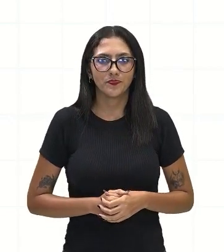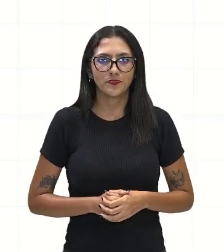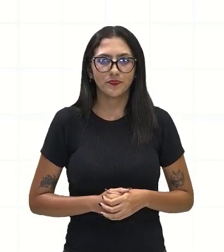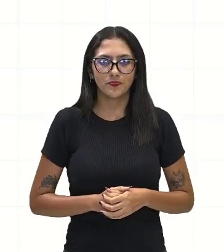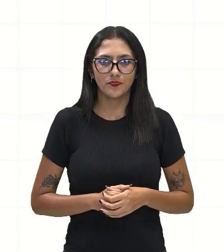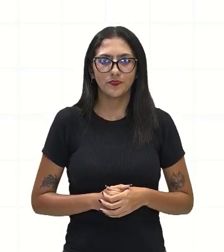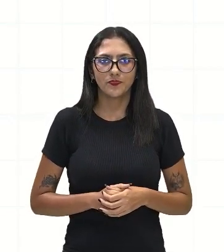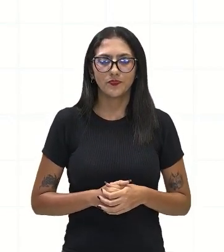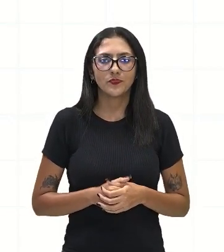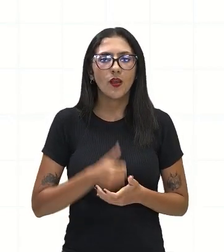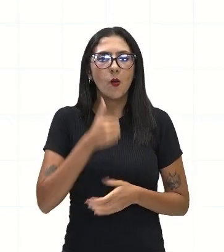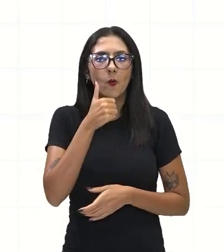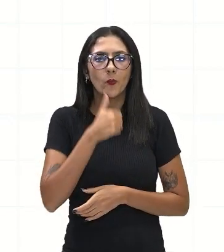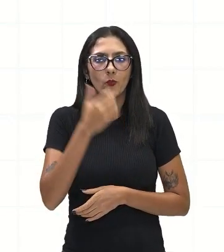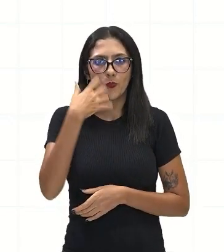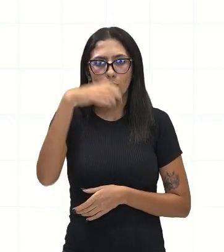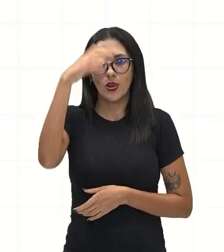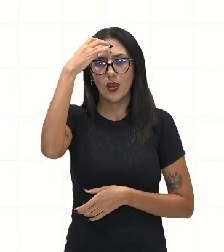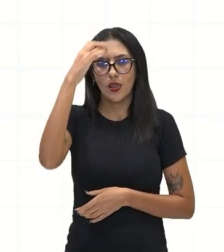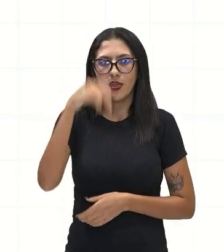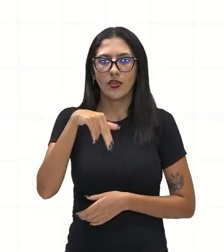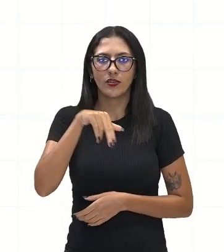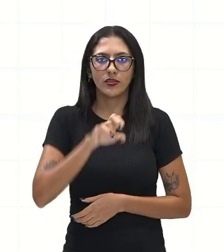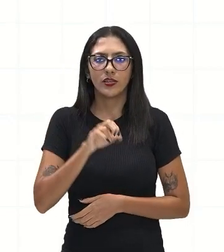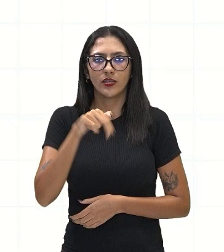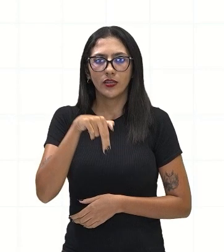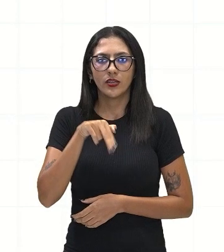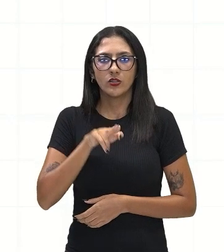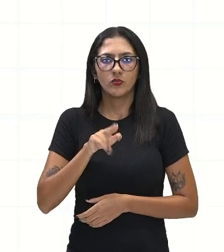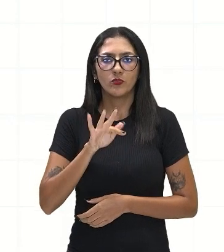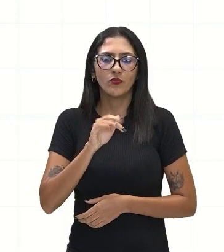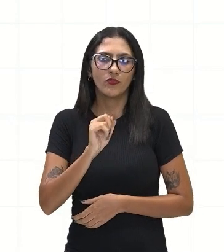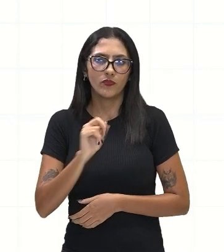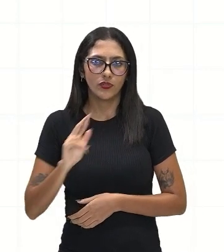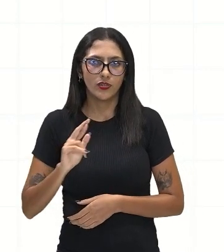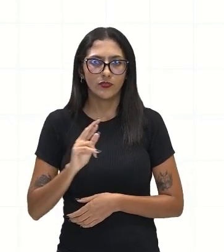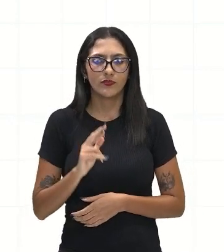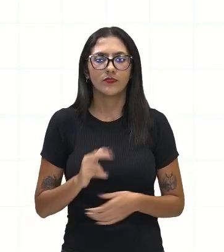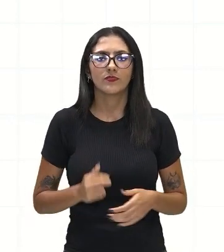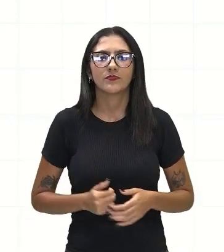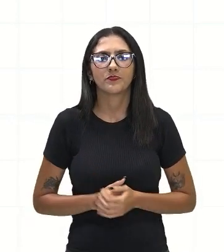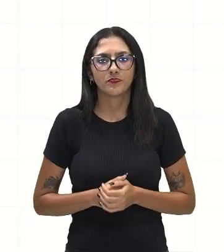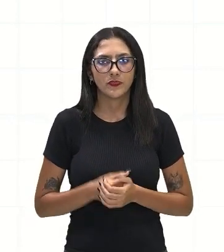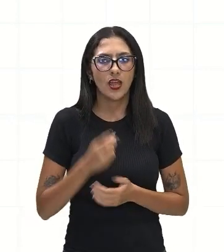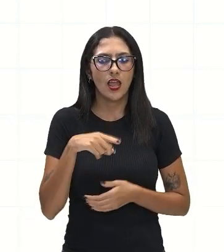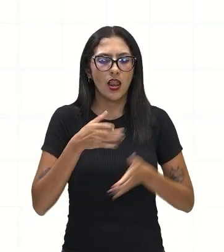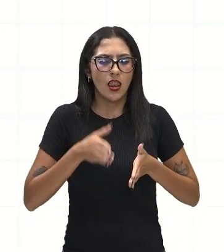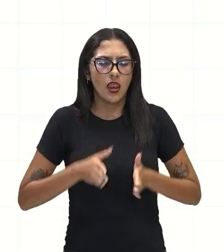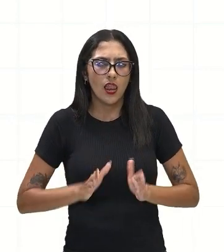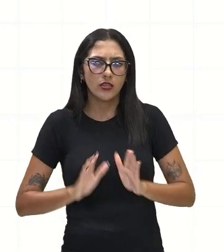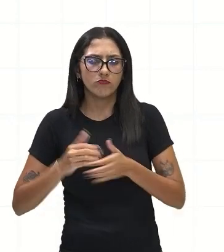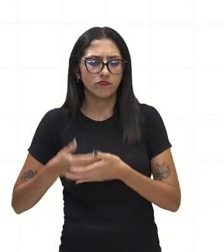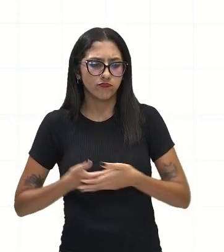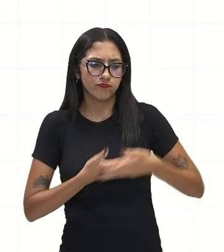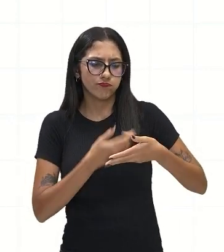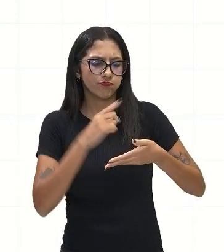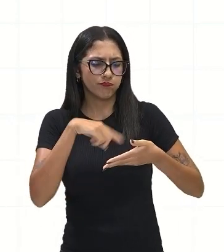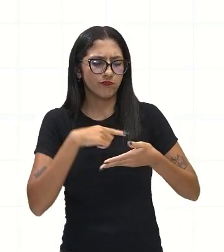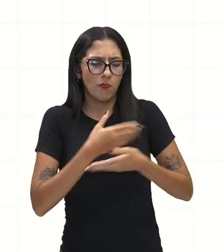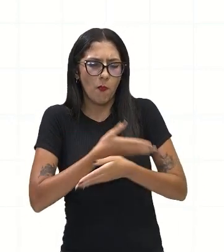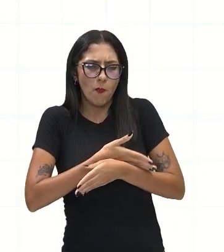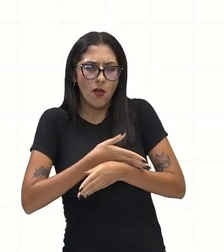Princesa Nenúfar Elfa. Nasceu já bem pálida, de